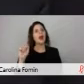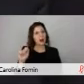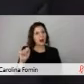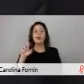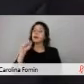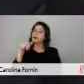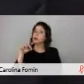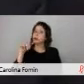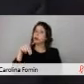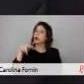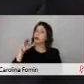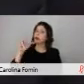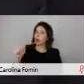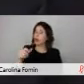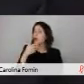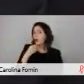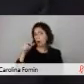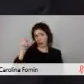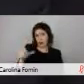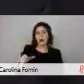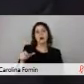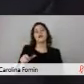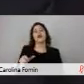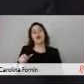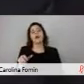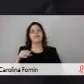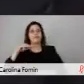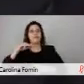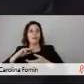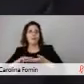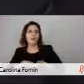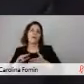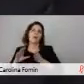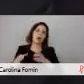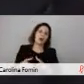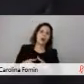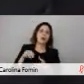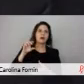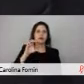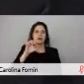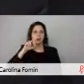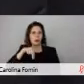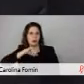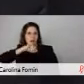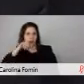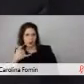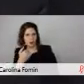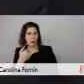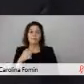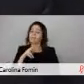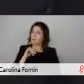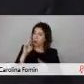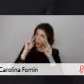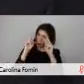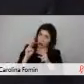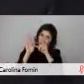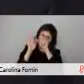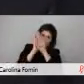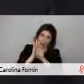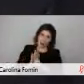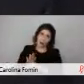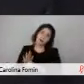Fórum Nacional de Saúde do CNJ. O Dr. Ramiro vai encaminhar as perguntas dos participantes aos